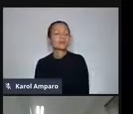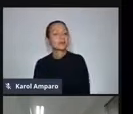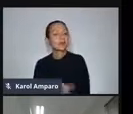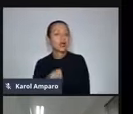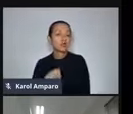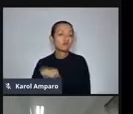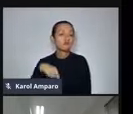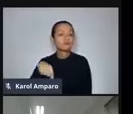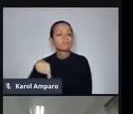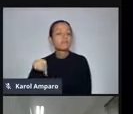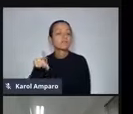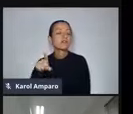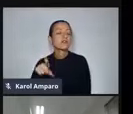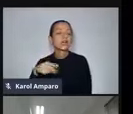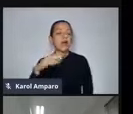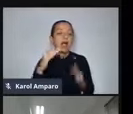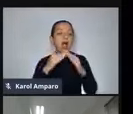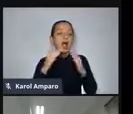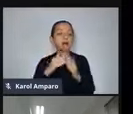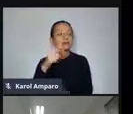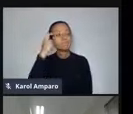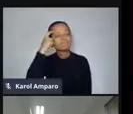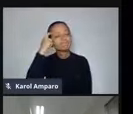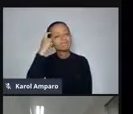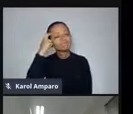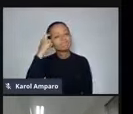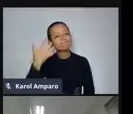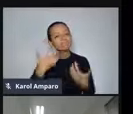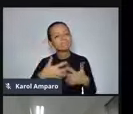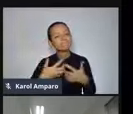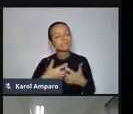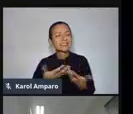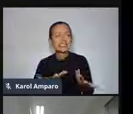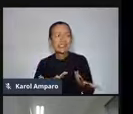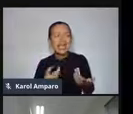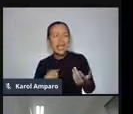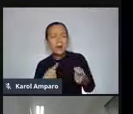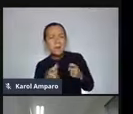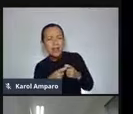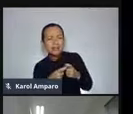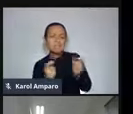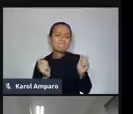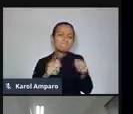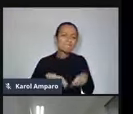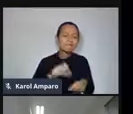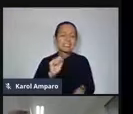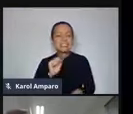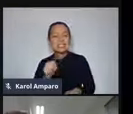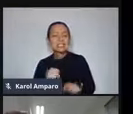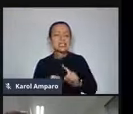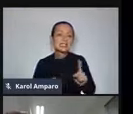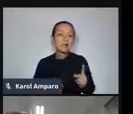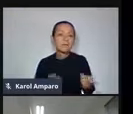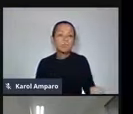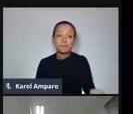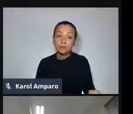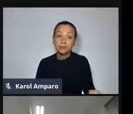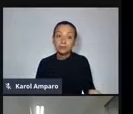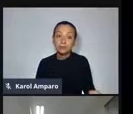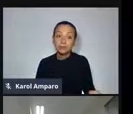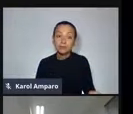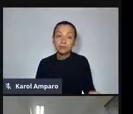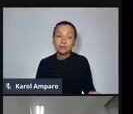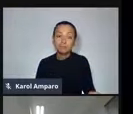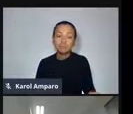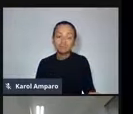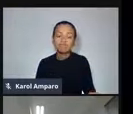Deus do céu, hein? Será que dá para eu ser médico mesmo? Esse será é que